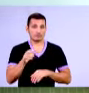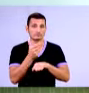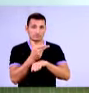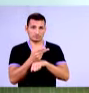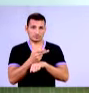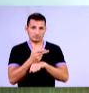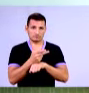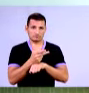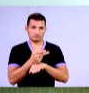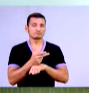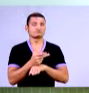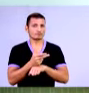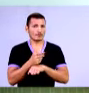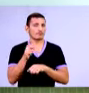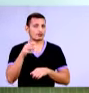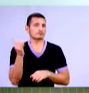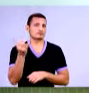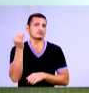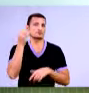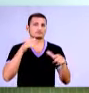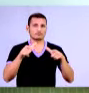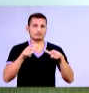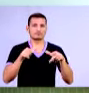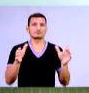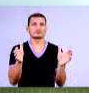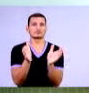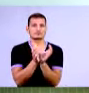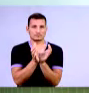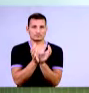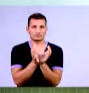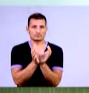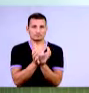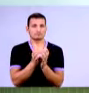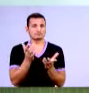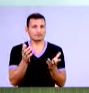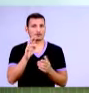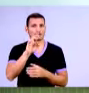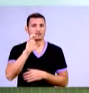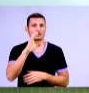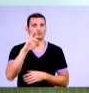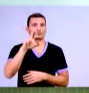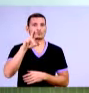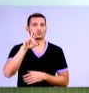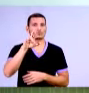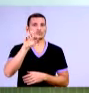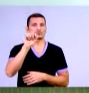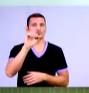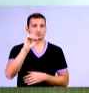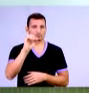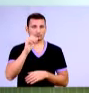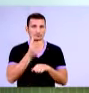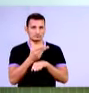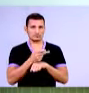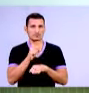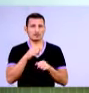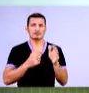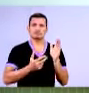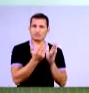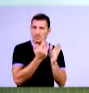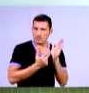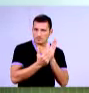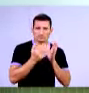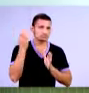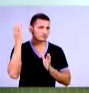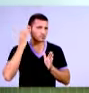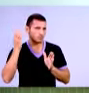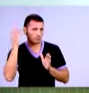a importância do trabalho em equipe, né? Veja, recurso multimídia envolve texto, som, imagem, vídeo,